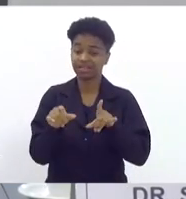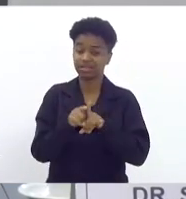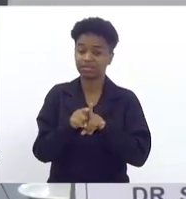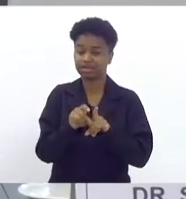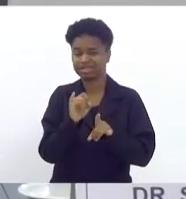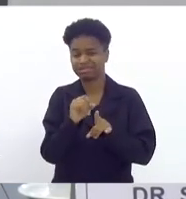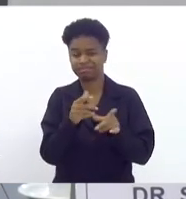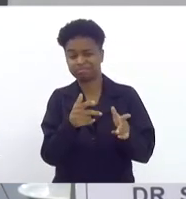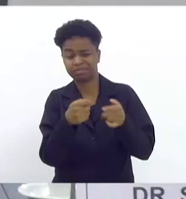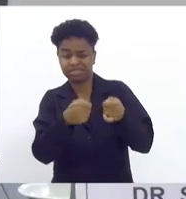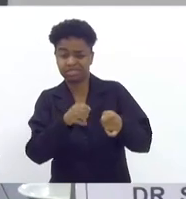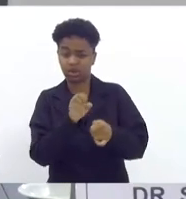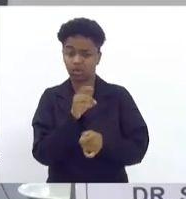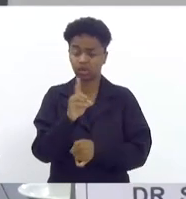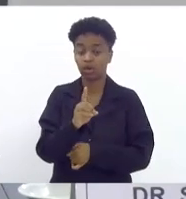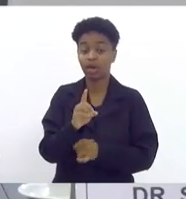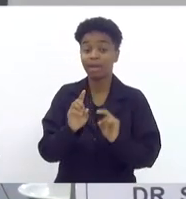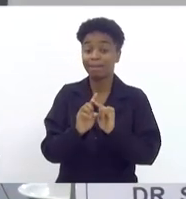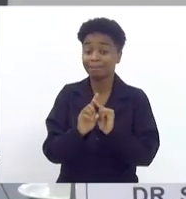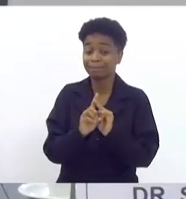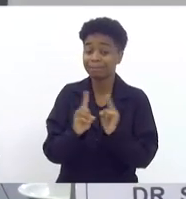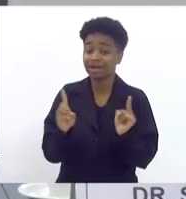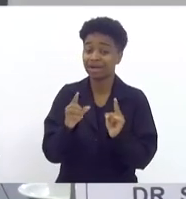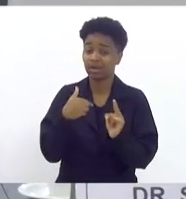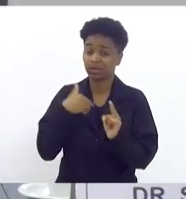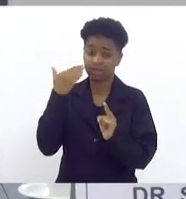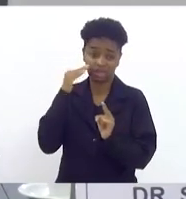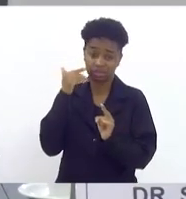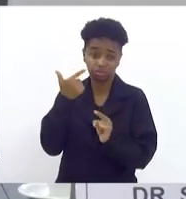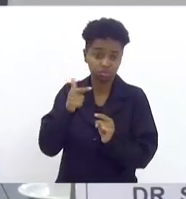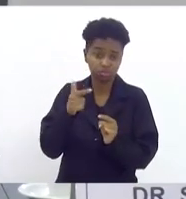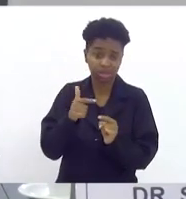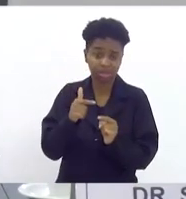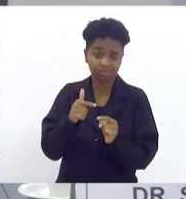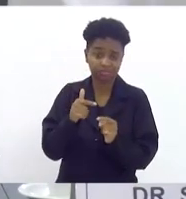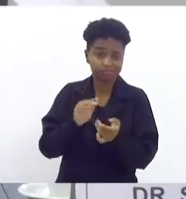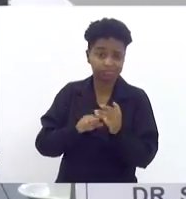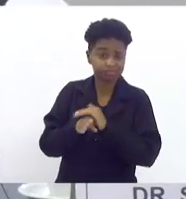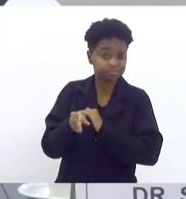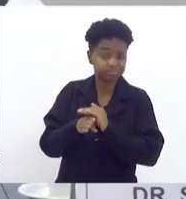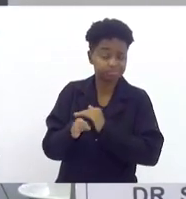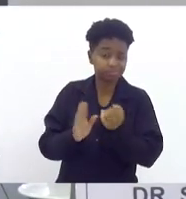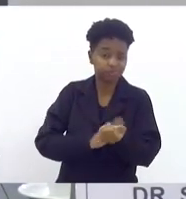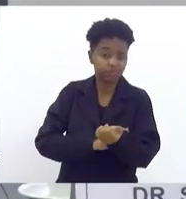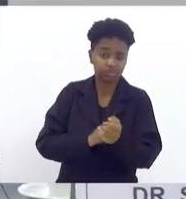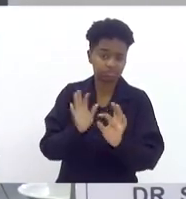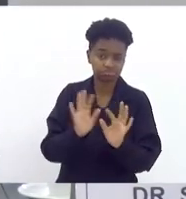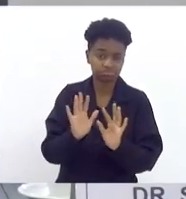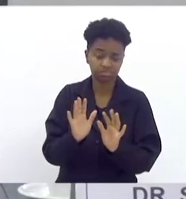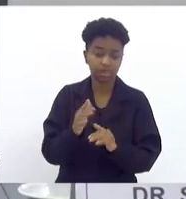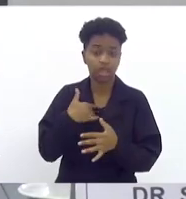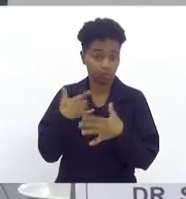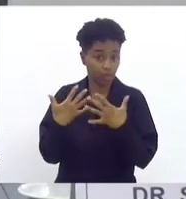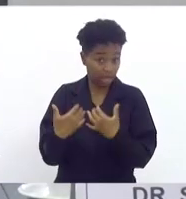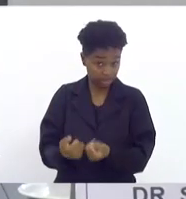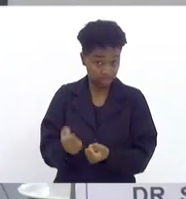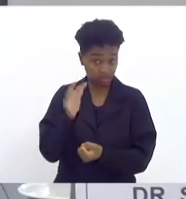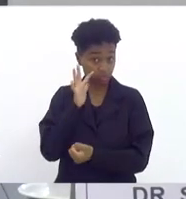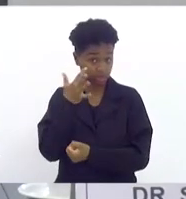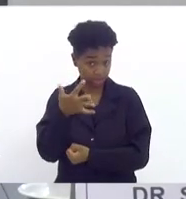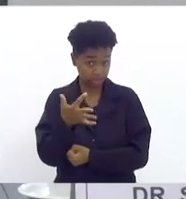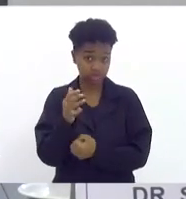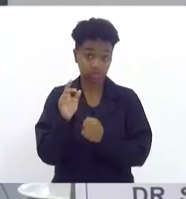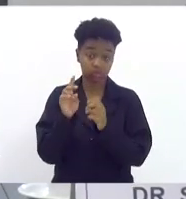mas compreendo que não há vício de inconstitucionalidade, acato uma decisão pontual sobre um caso